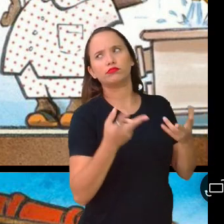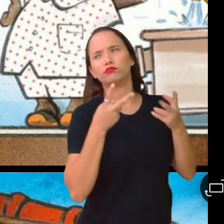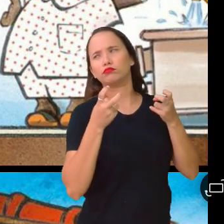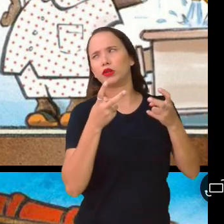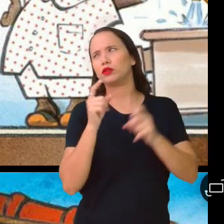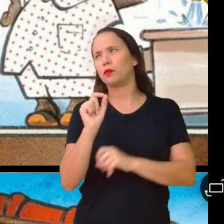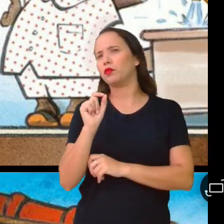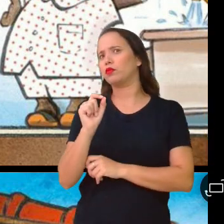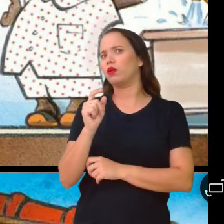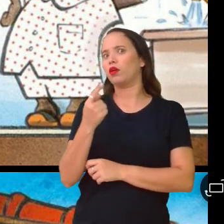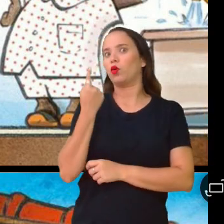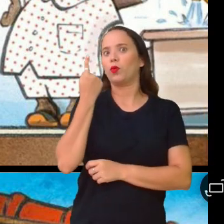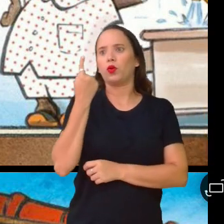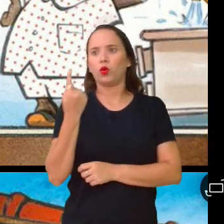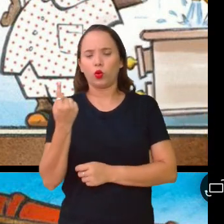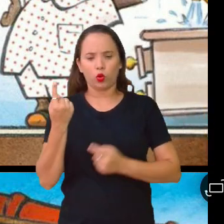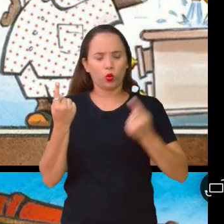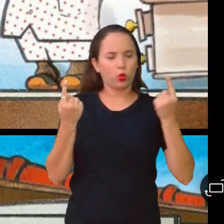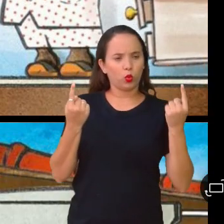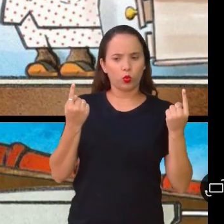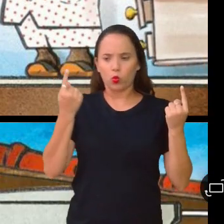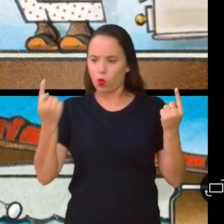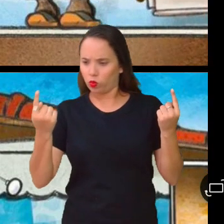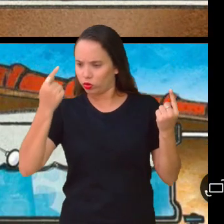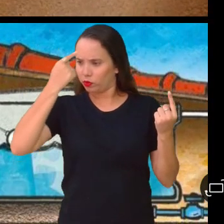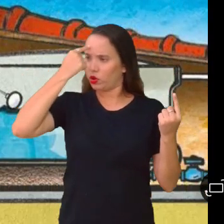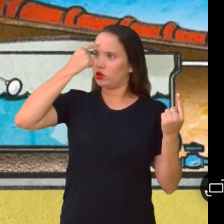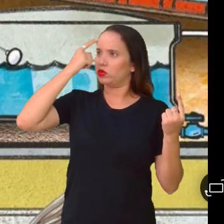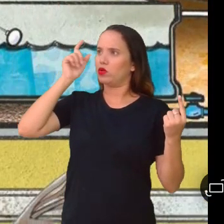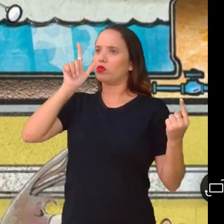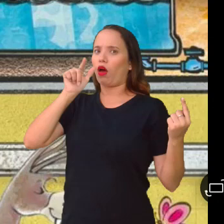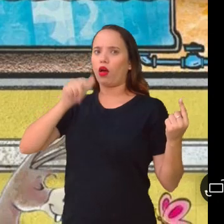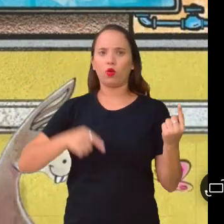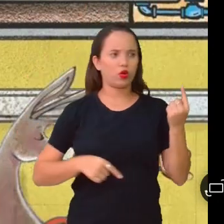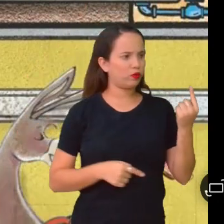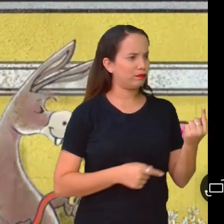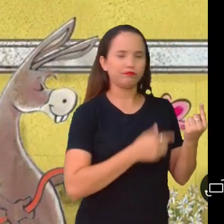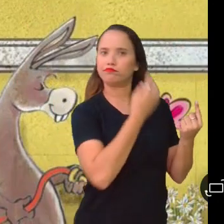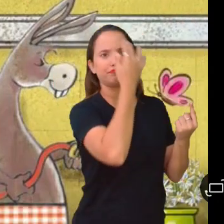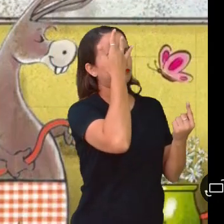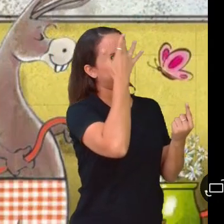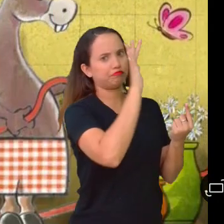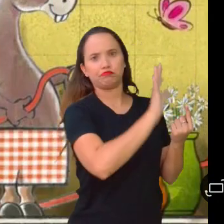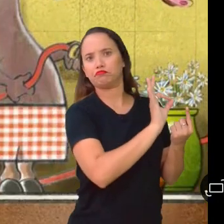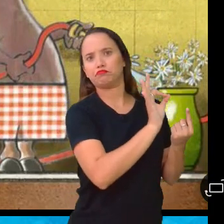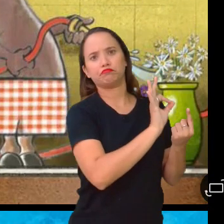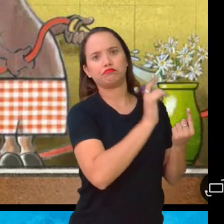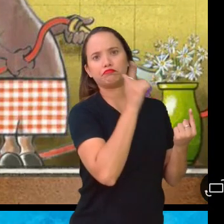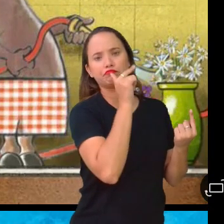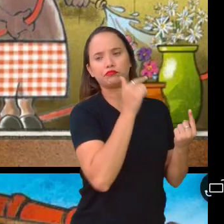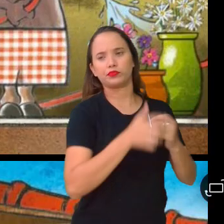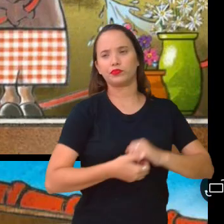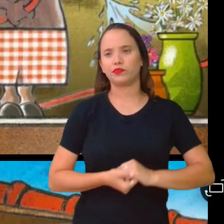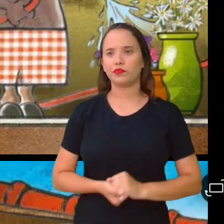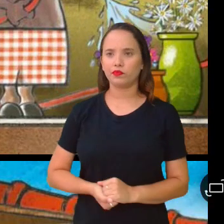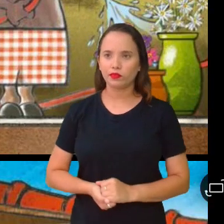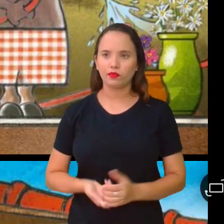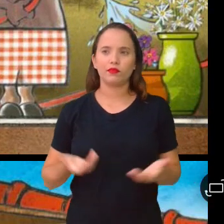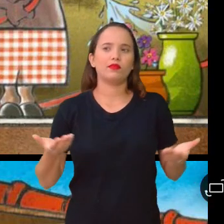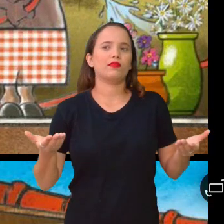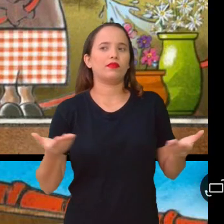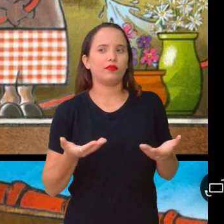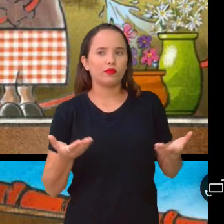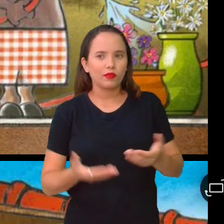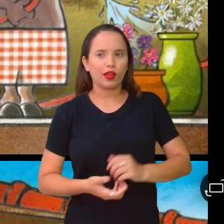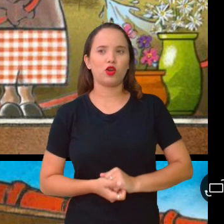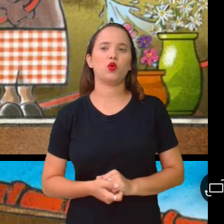está desperdiçando a água e o outro não. Vamos lá ver o que é que vai acontecer mais? Mais uma vez, agora